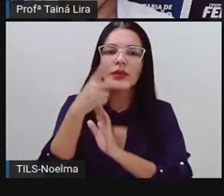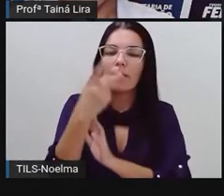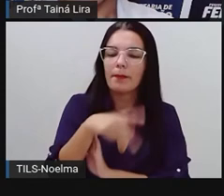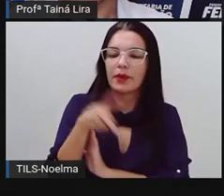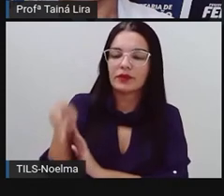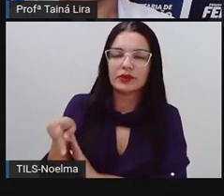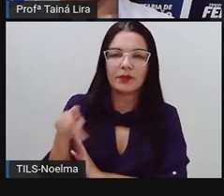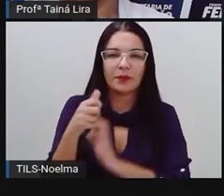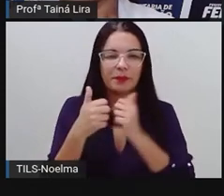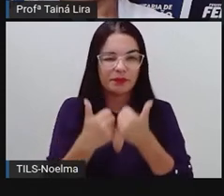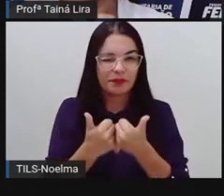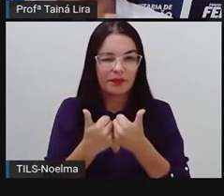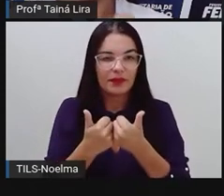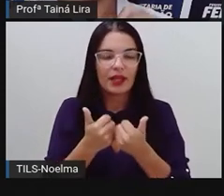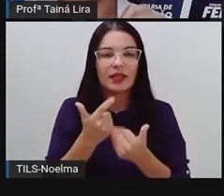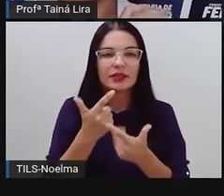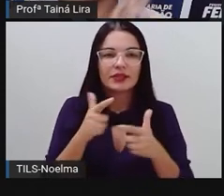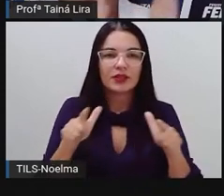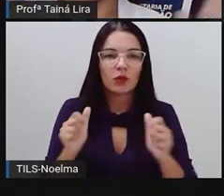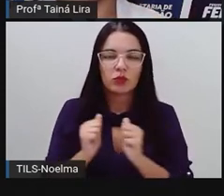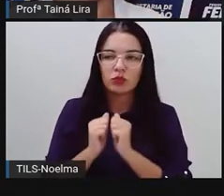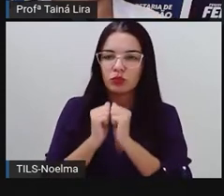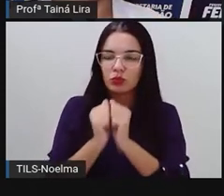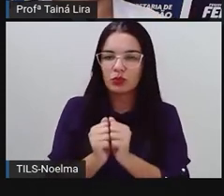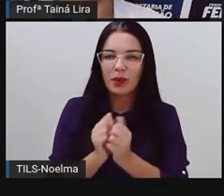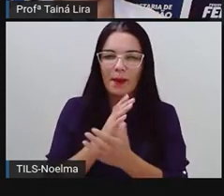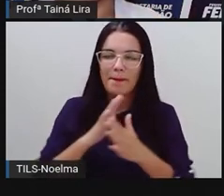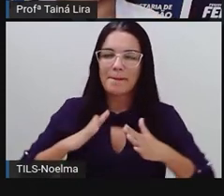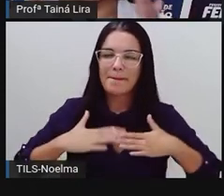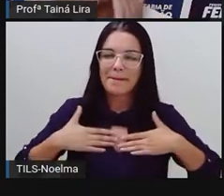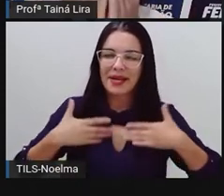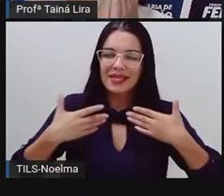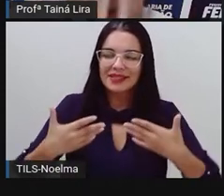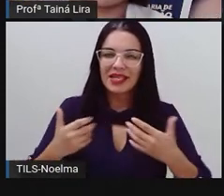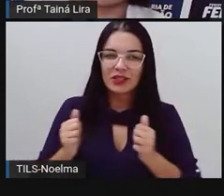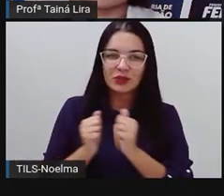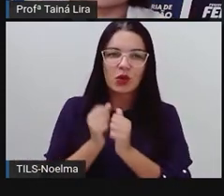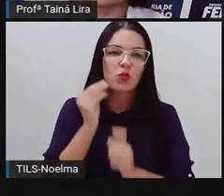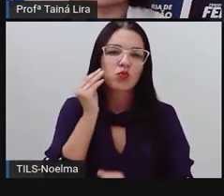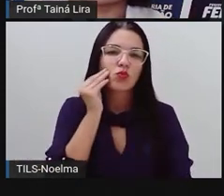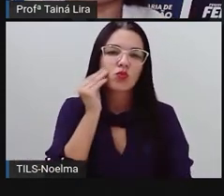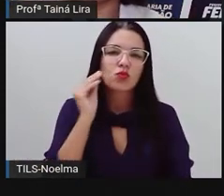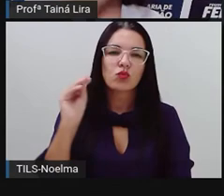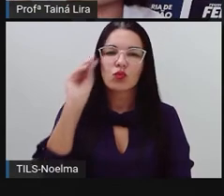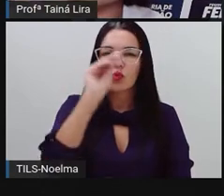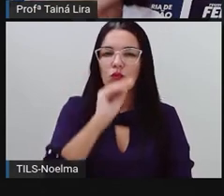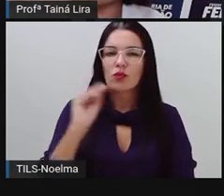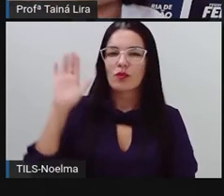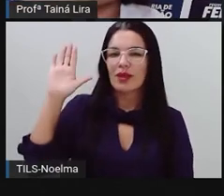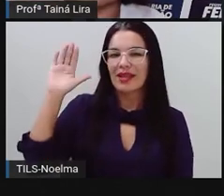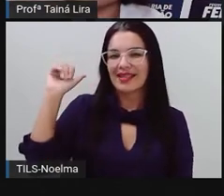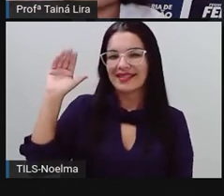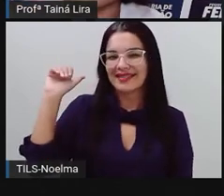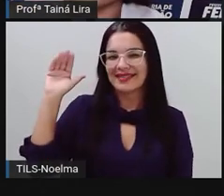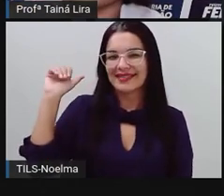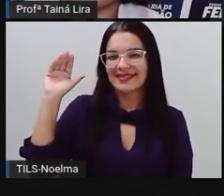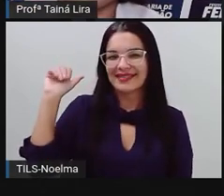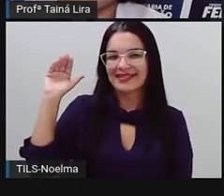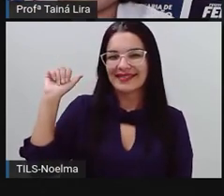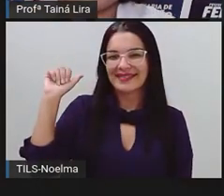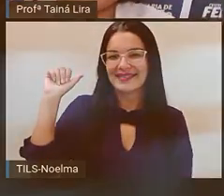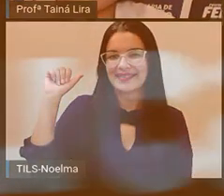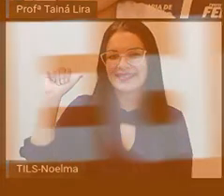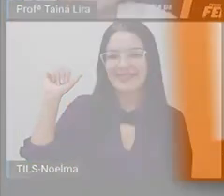pronto tá bom então mais uma vez sonho prazer estar aqui com vocês beijo até a próxima aula tchau